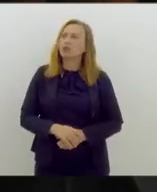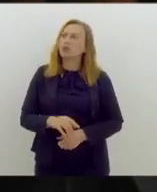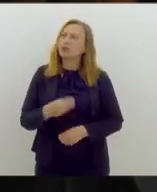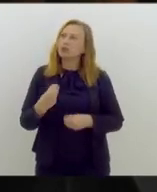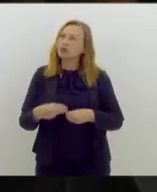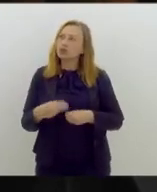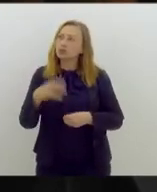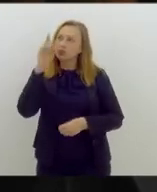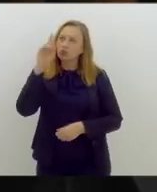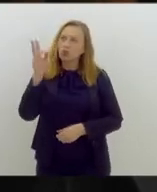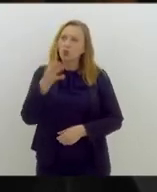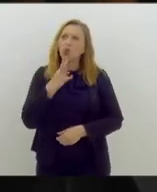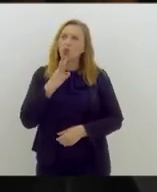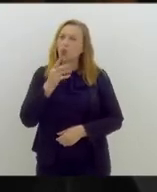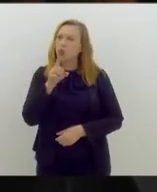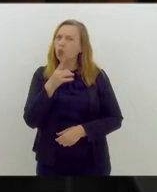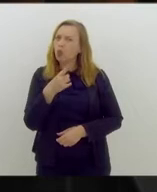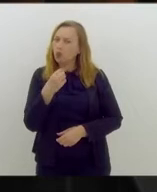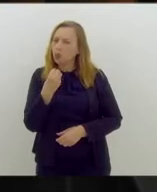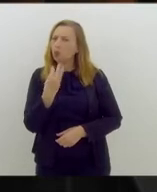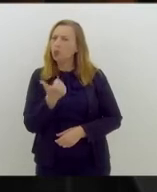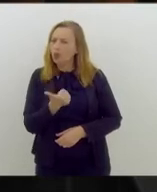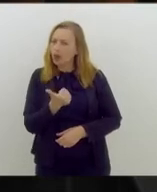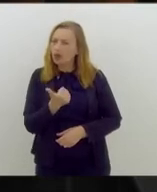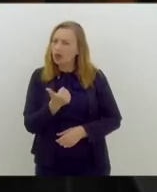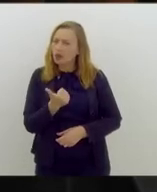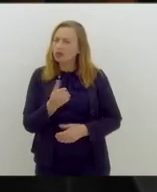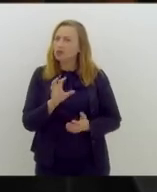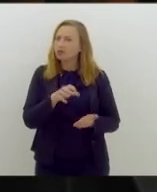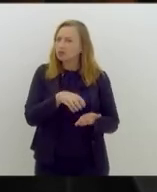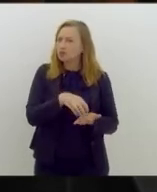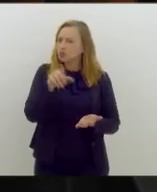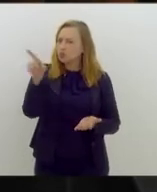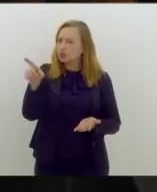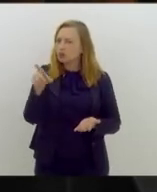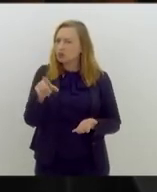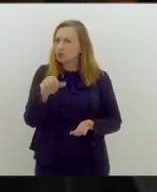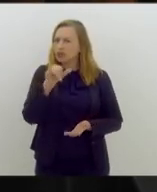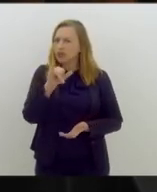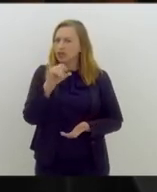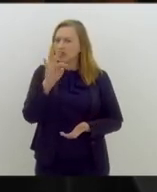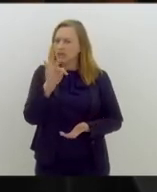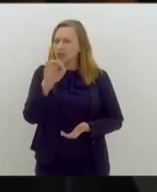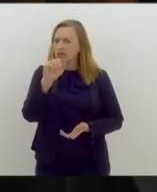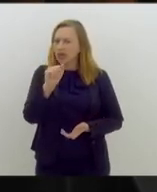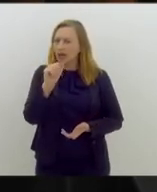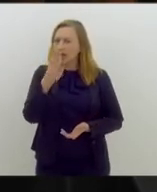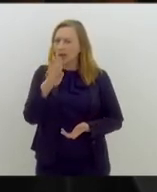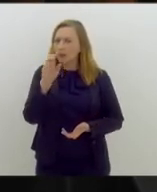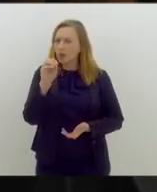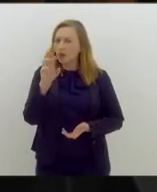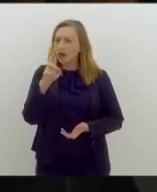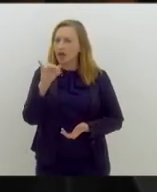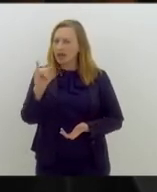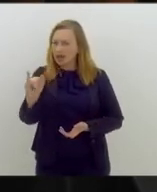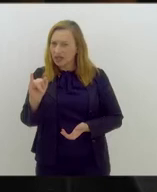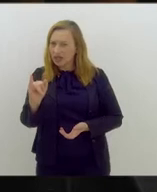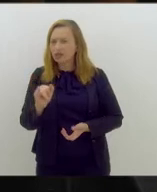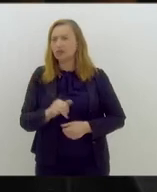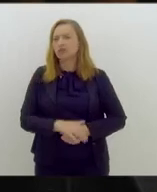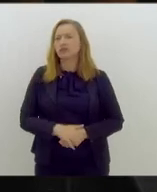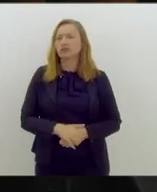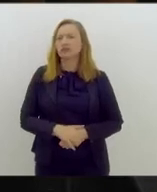bem fui fazer ali um corpo a corpo no centro desse município de Itaboraí e